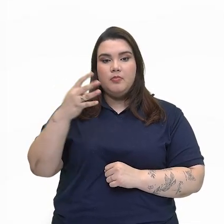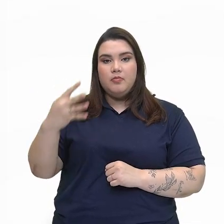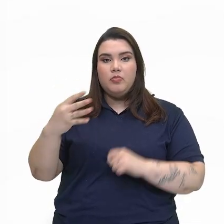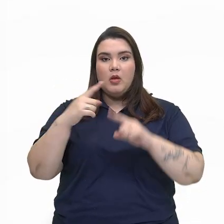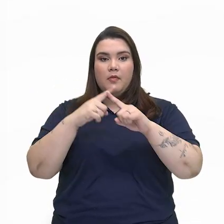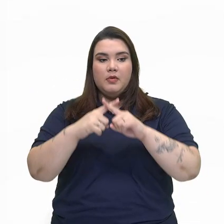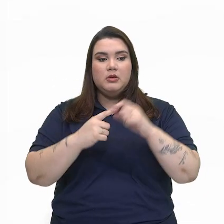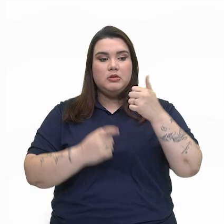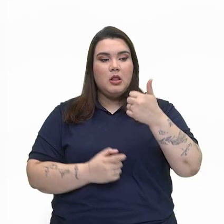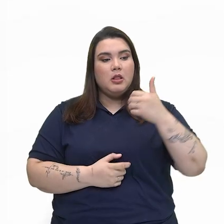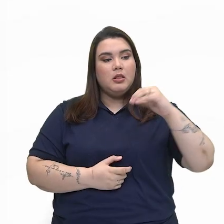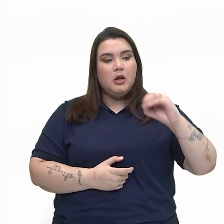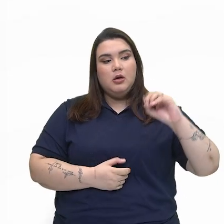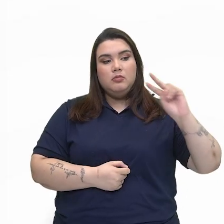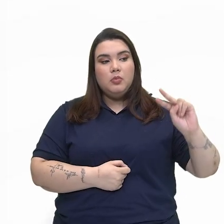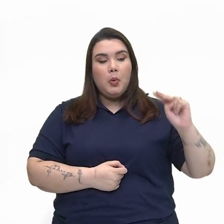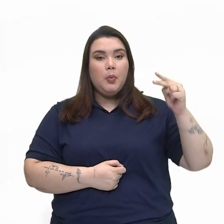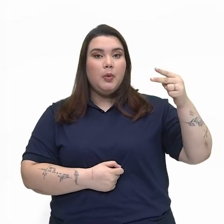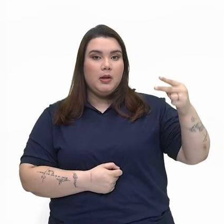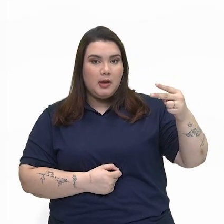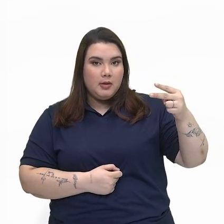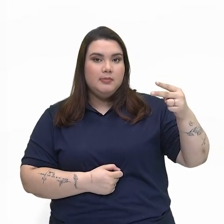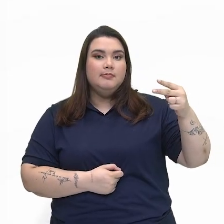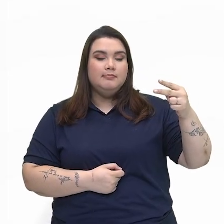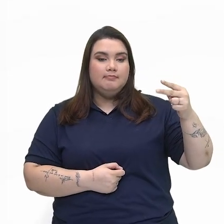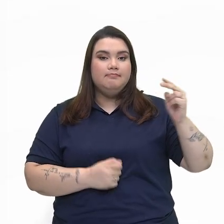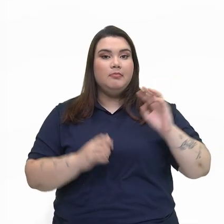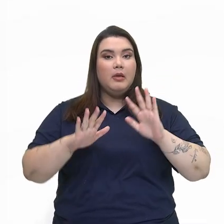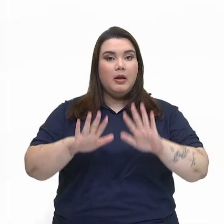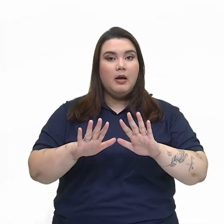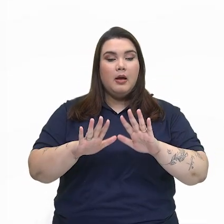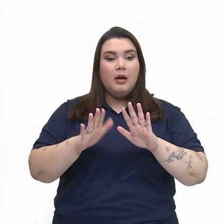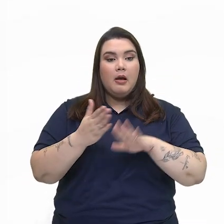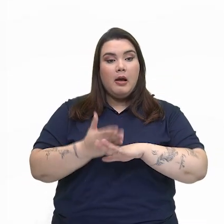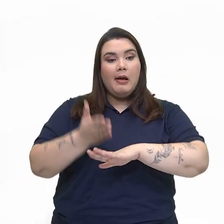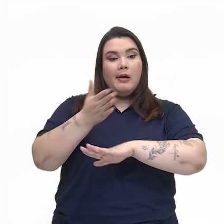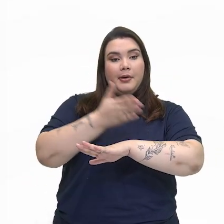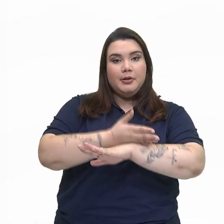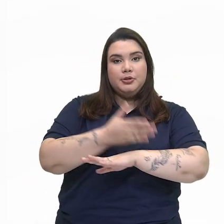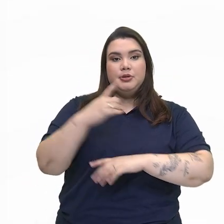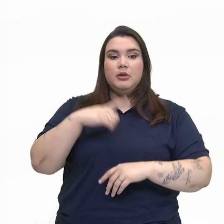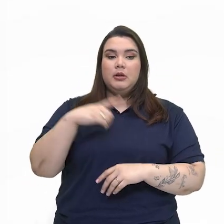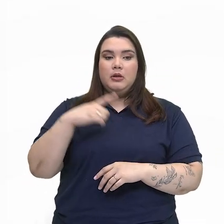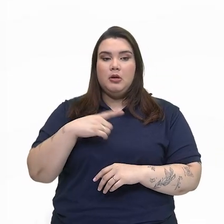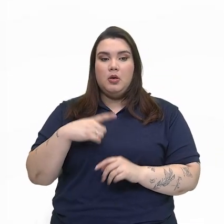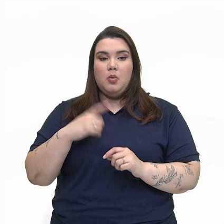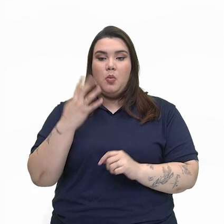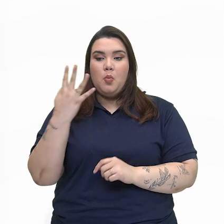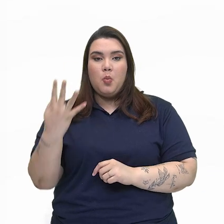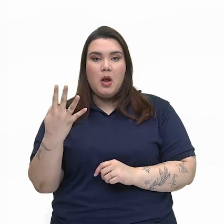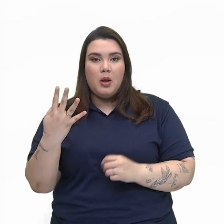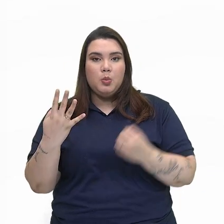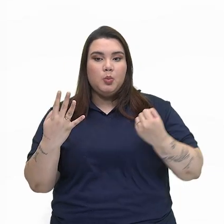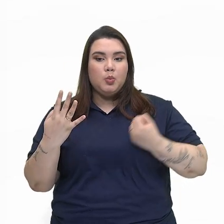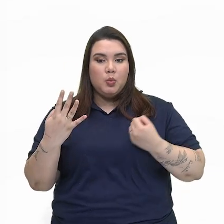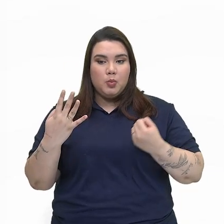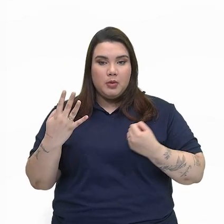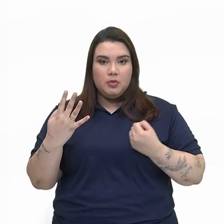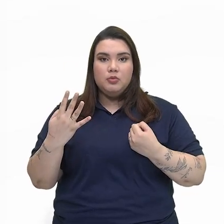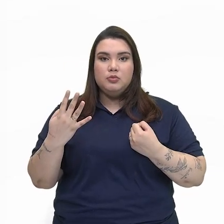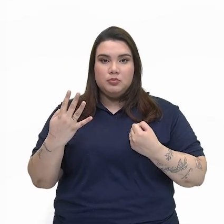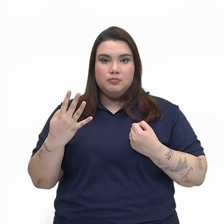7,854 vezes 10 ao quadrado. Veja que antes de estar em notação científica, ele tem 4 algarismos